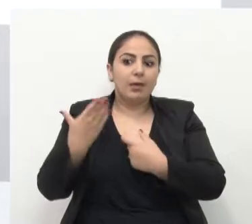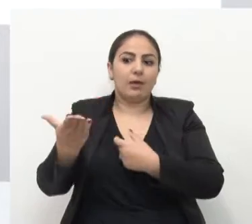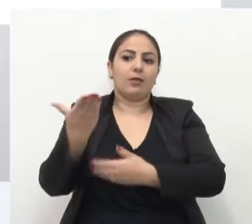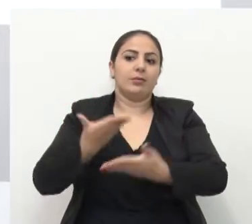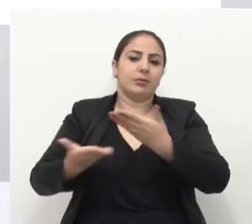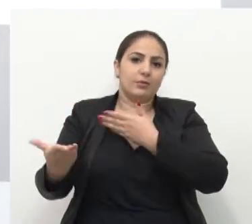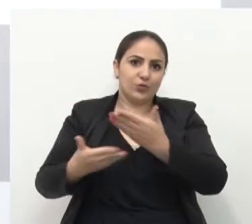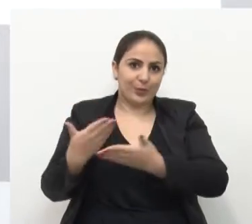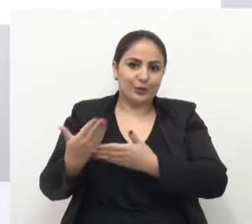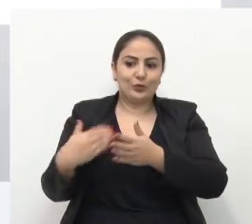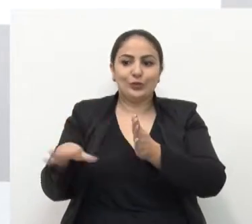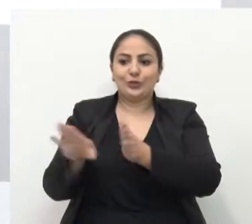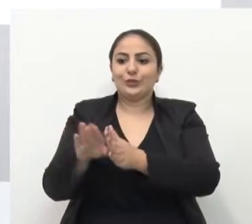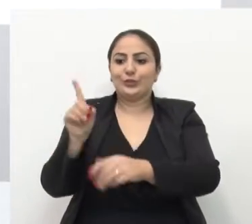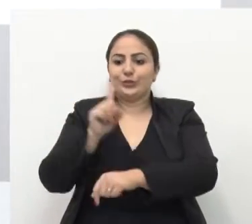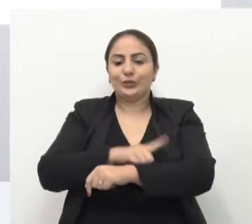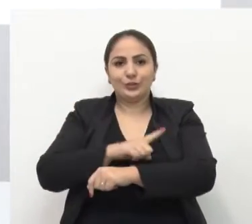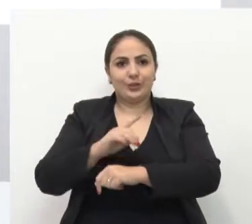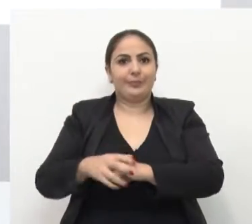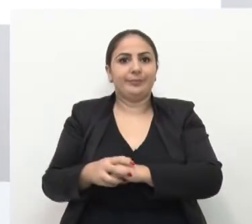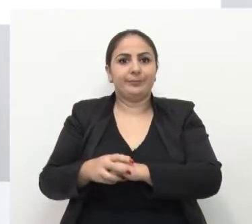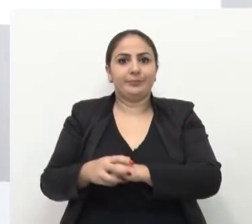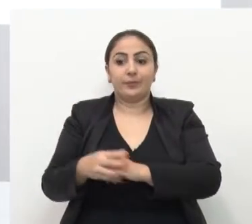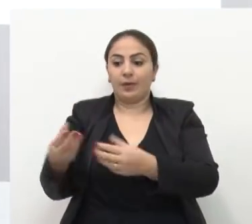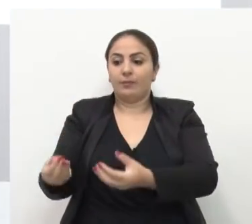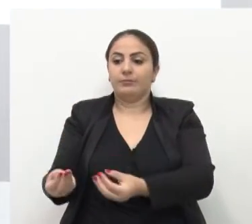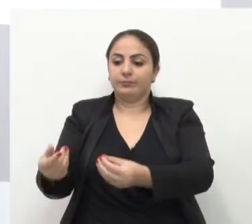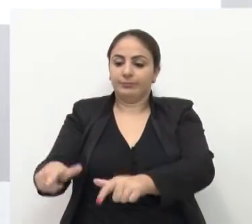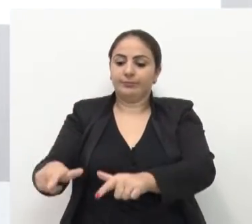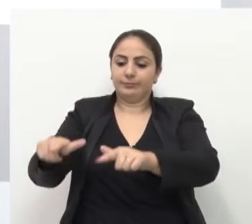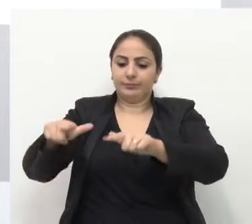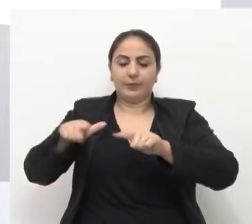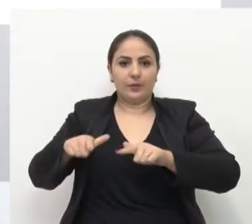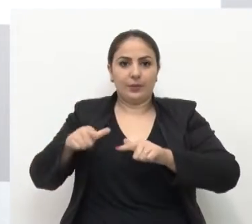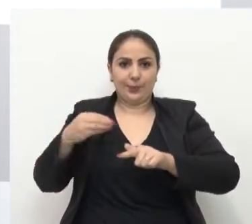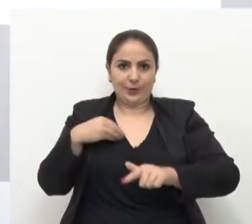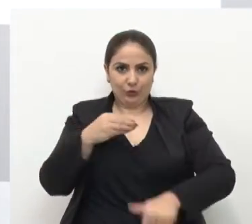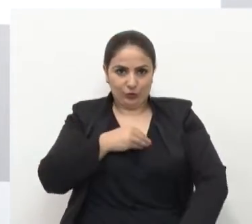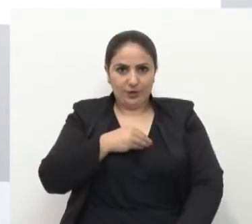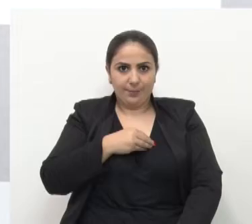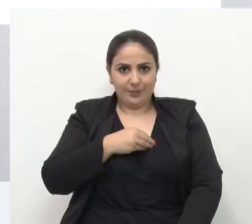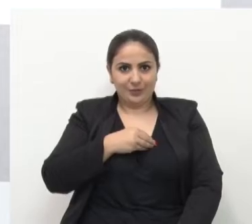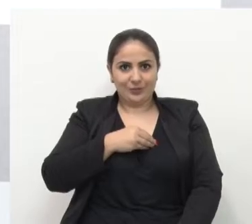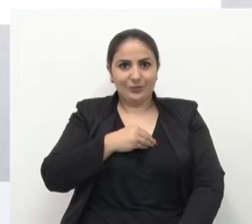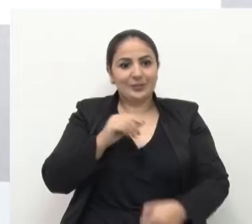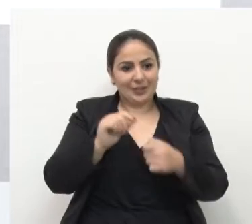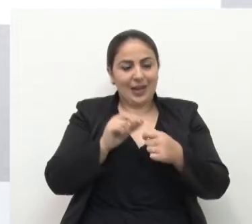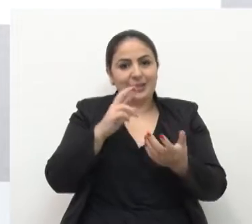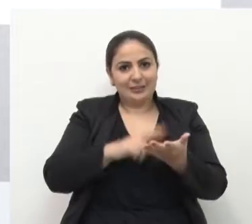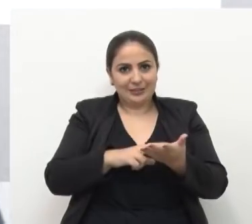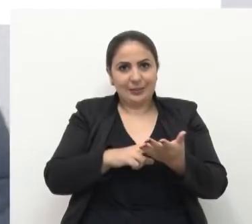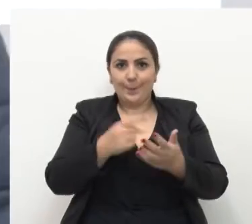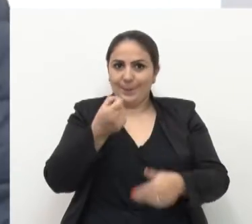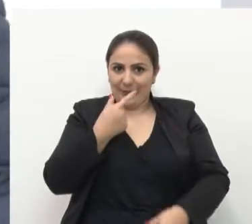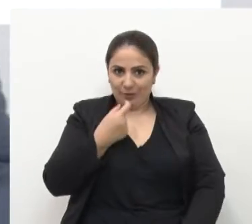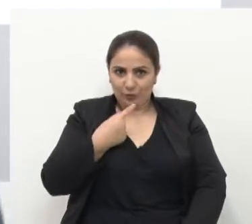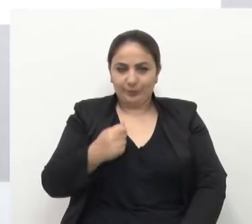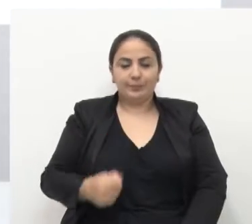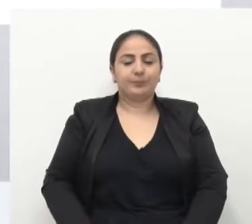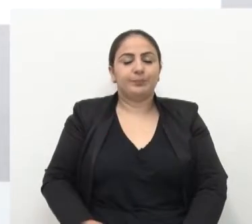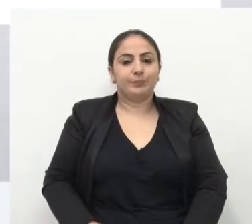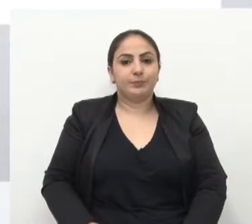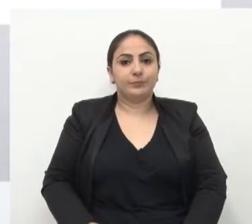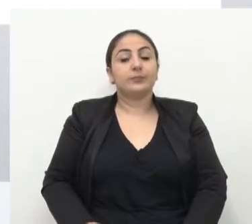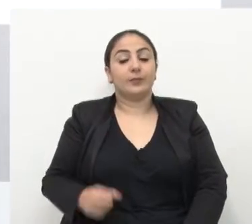consulta chega o dia da consulta recebe o medicamento que tem a receita médica que tem que comprar o